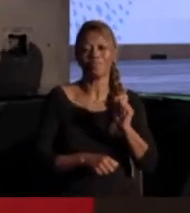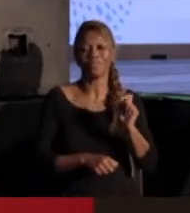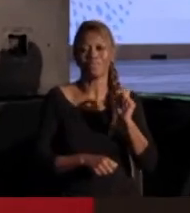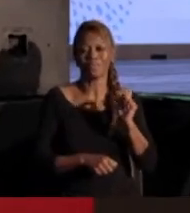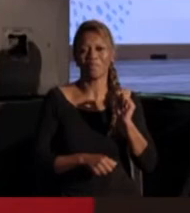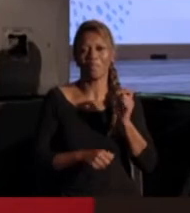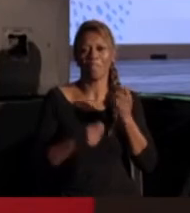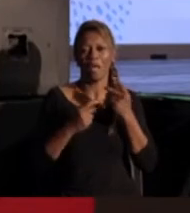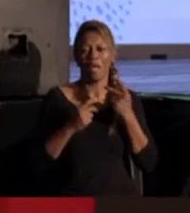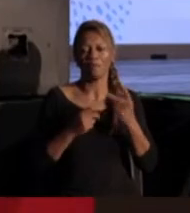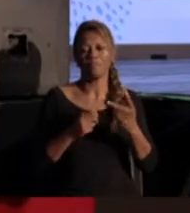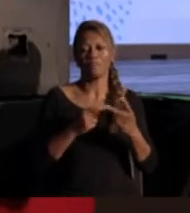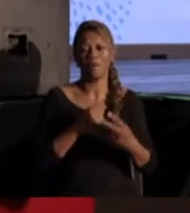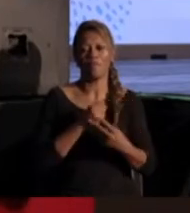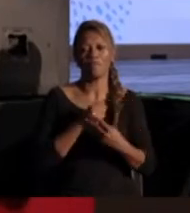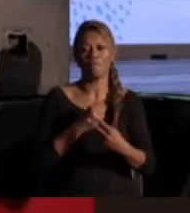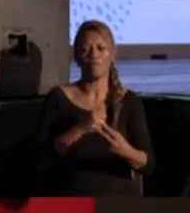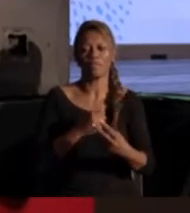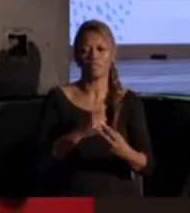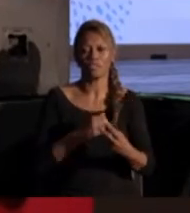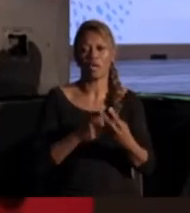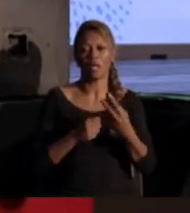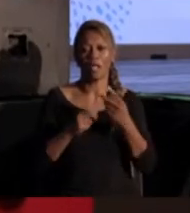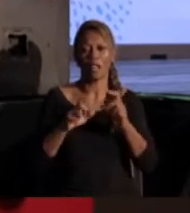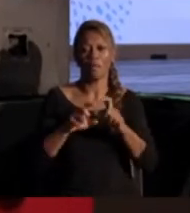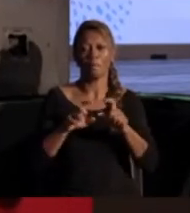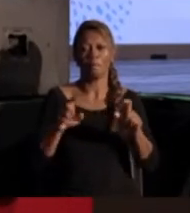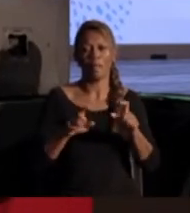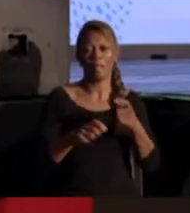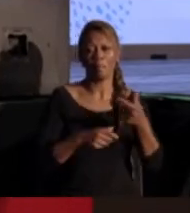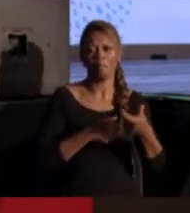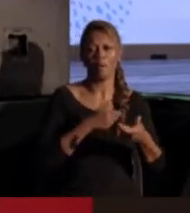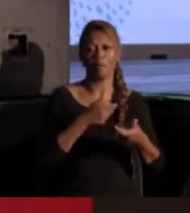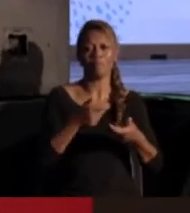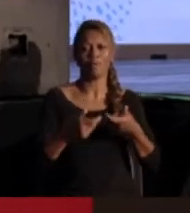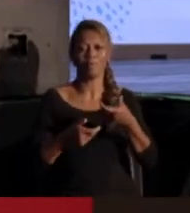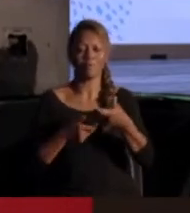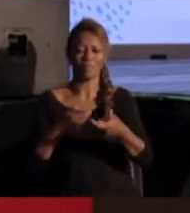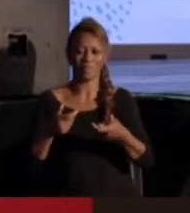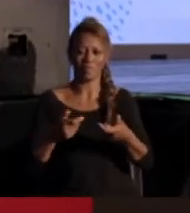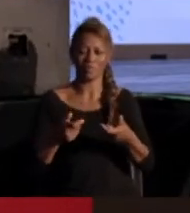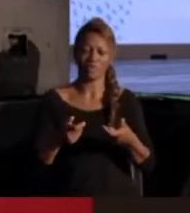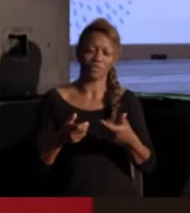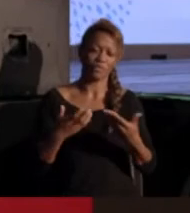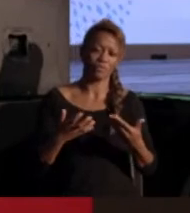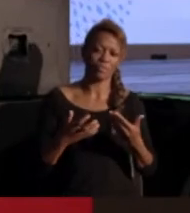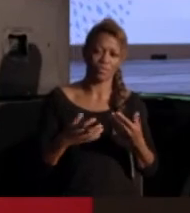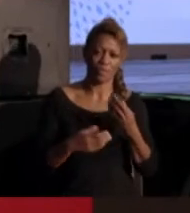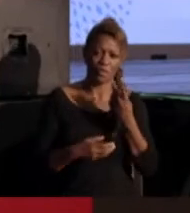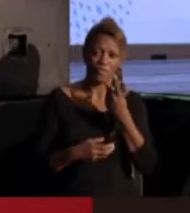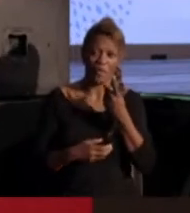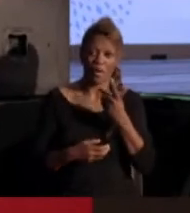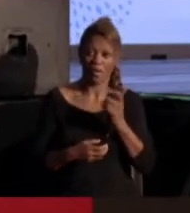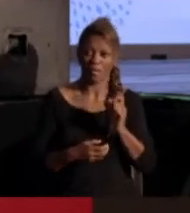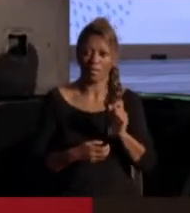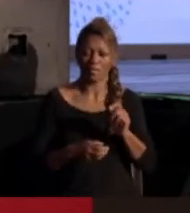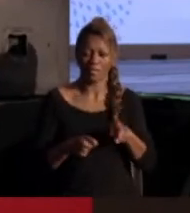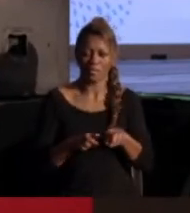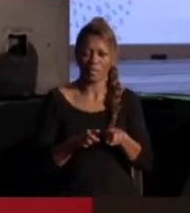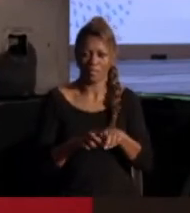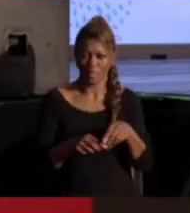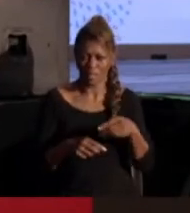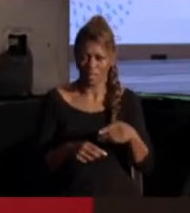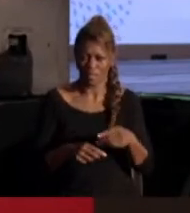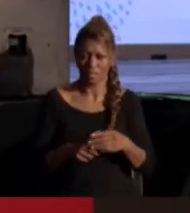verbalização, que é também produção de palavras. Eu já coloquei um pouco disso no começo da minha fala, né?